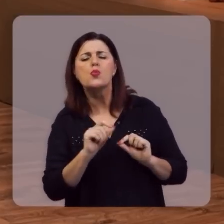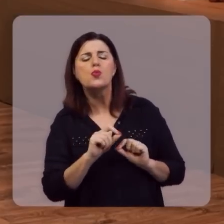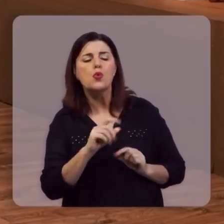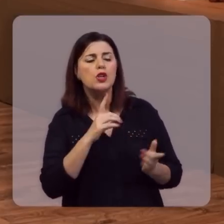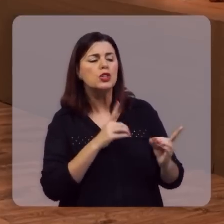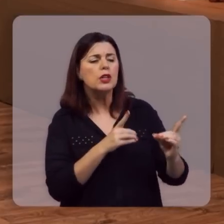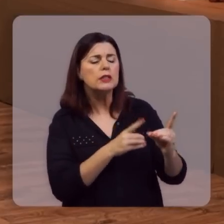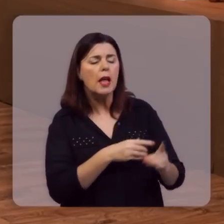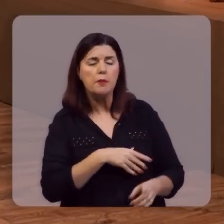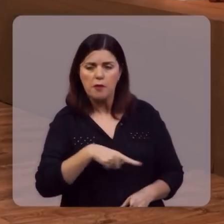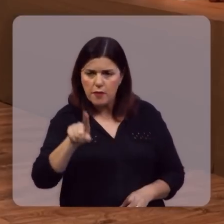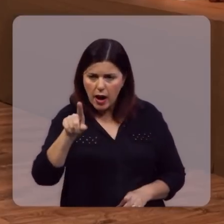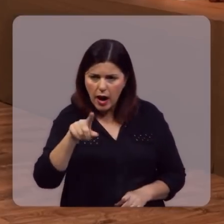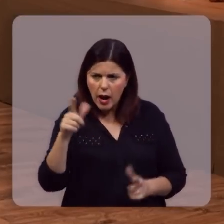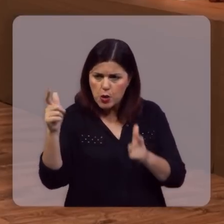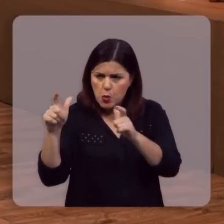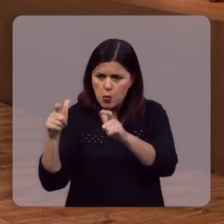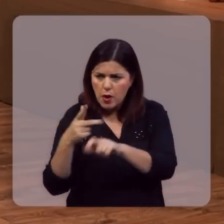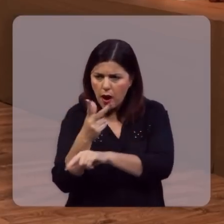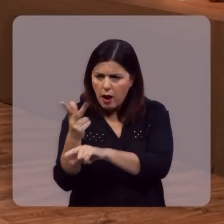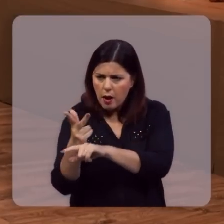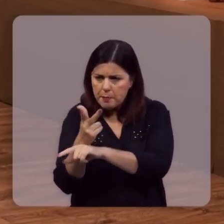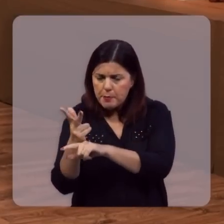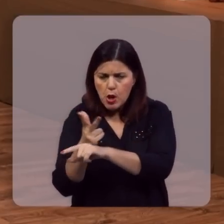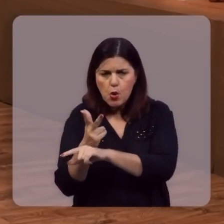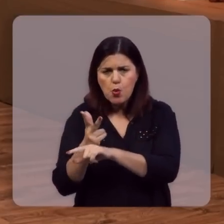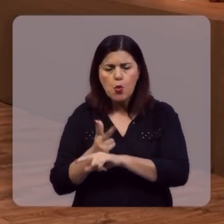dos discípulos para ir ao campo